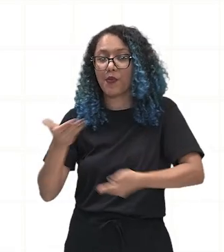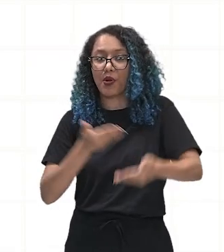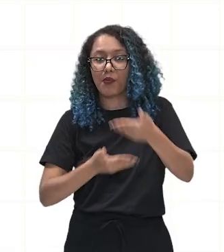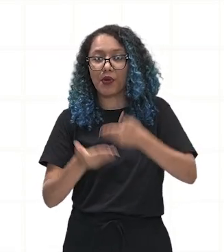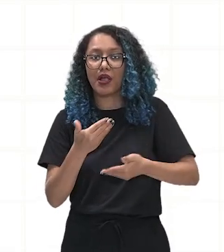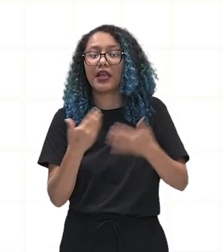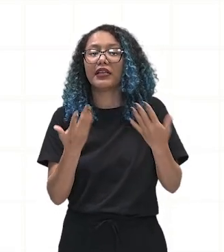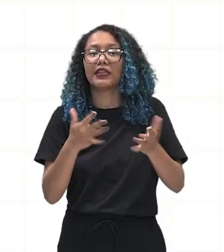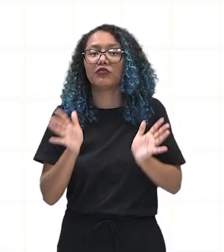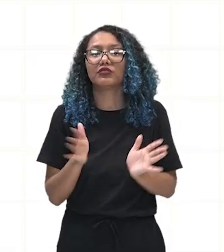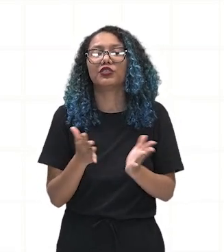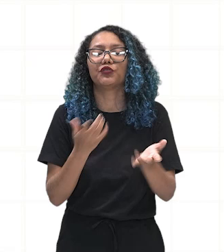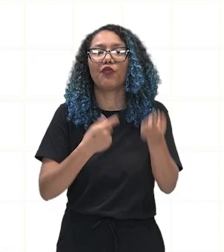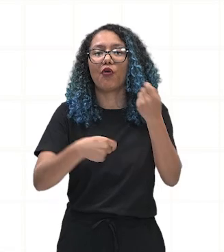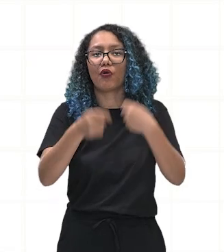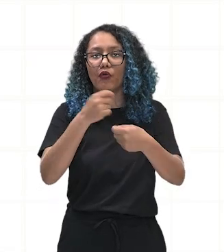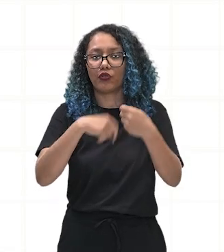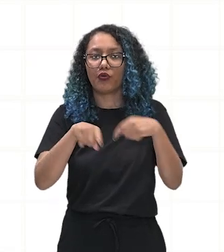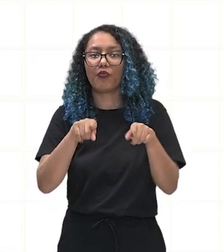a ficarem mais